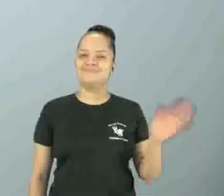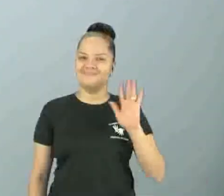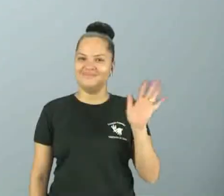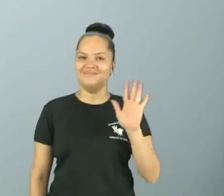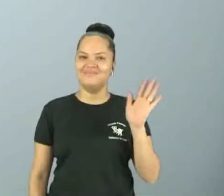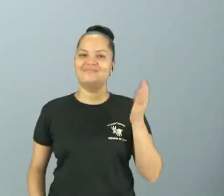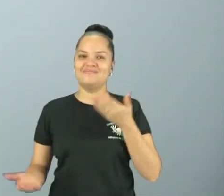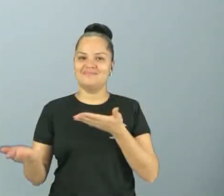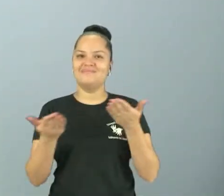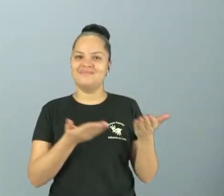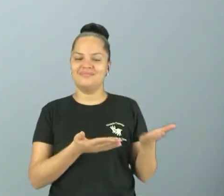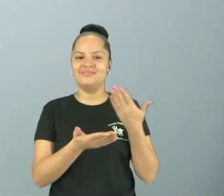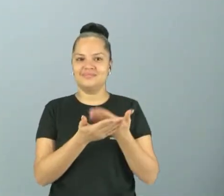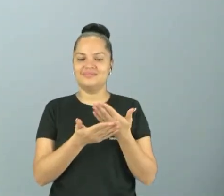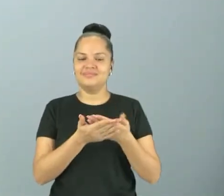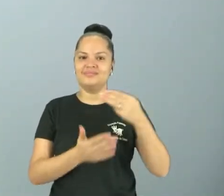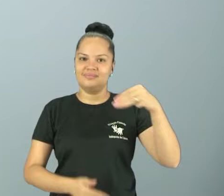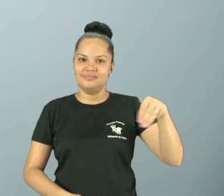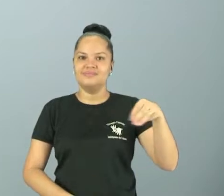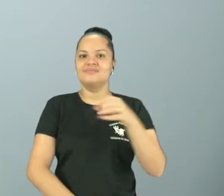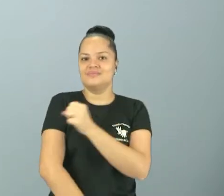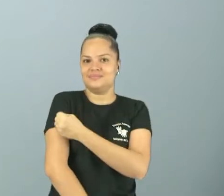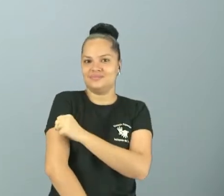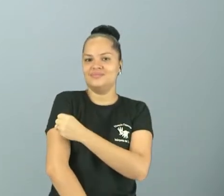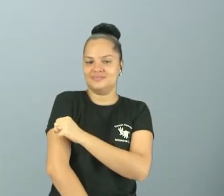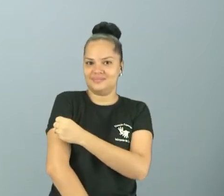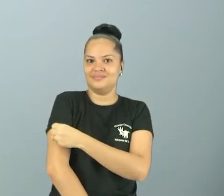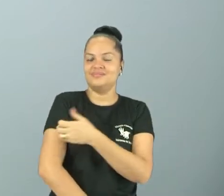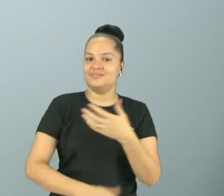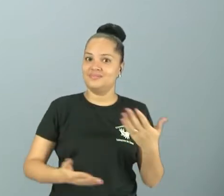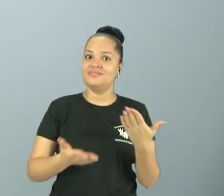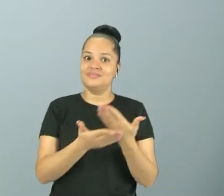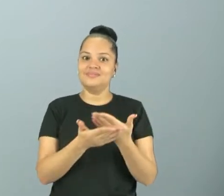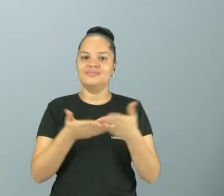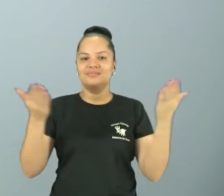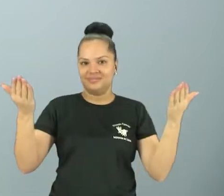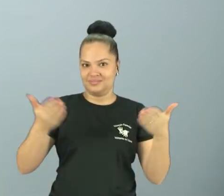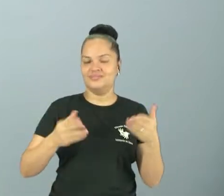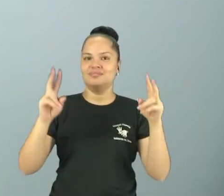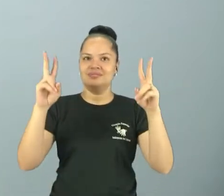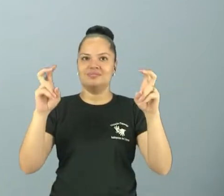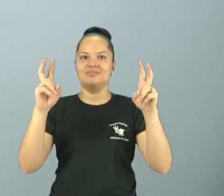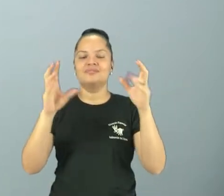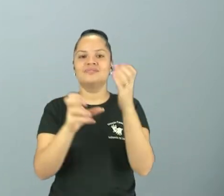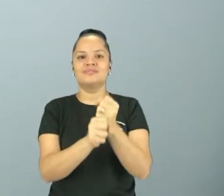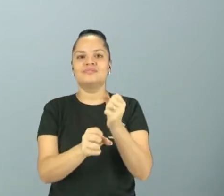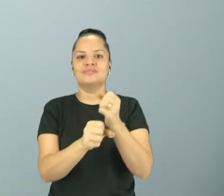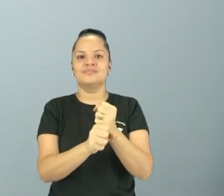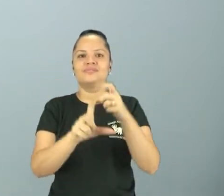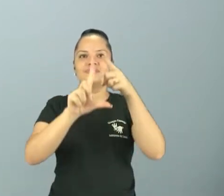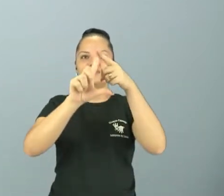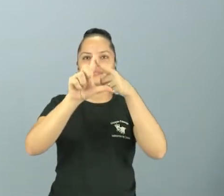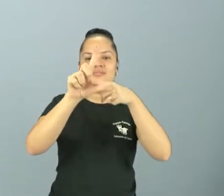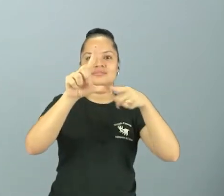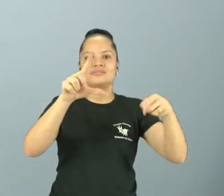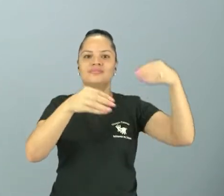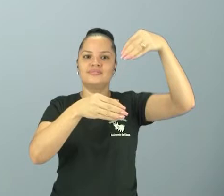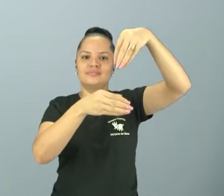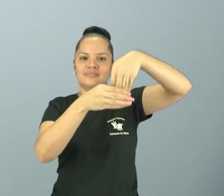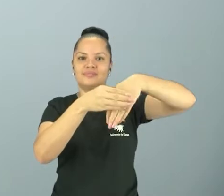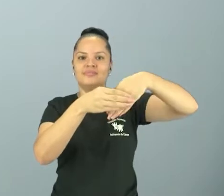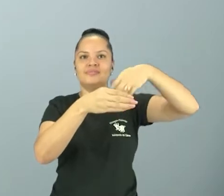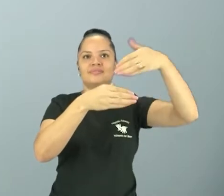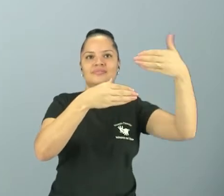Olá, sejam bem-vindos a mais uma aula de matemática do 8º ano. Nessa aula, nós vamos falar sobre soma dos ângulos internos e externos de um